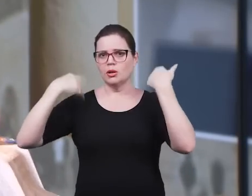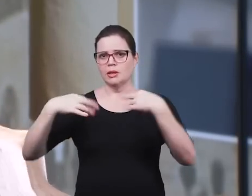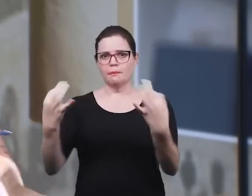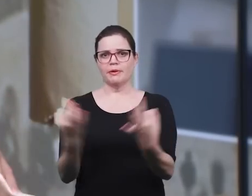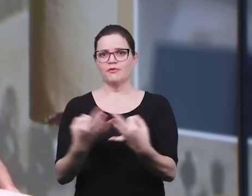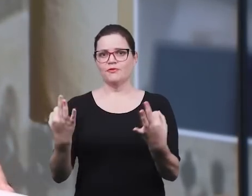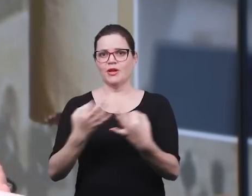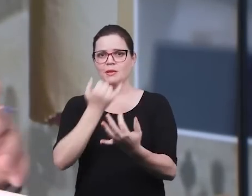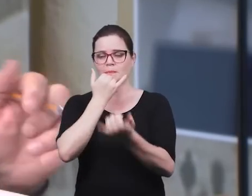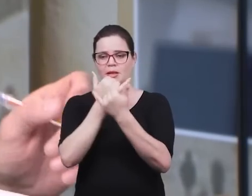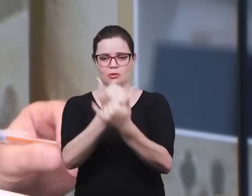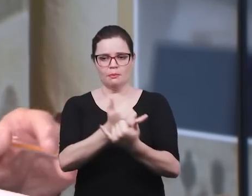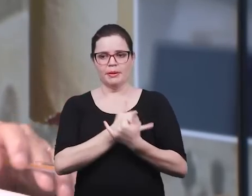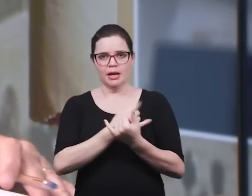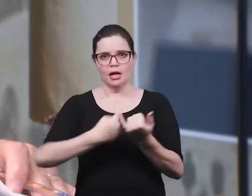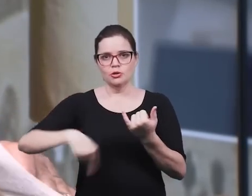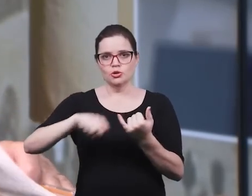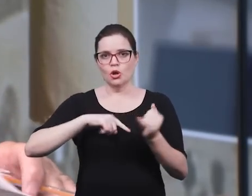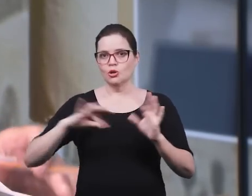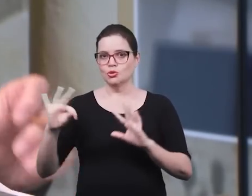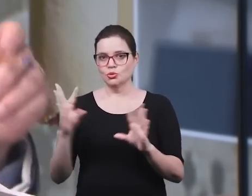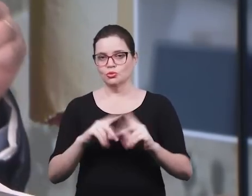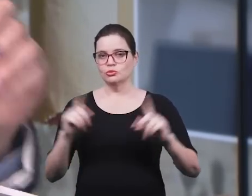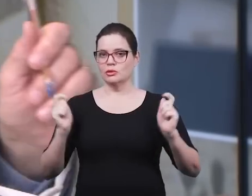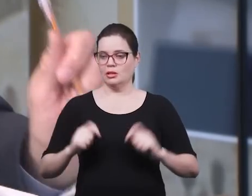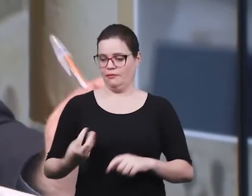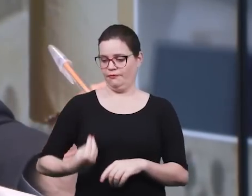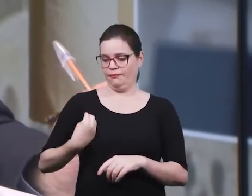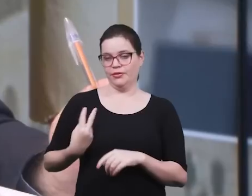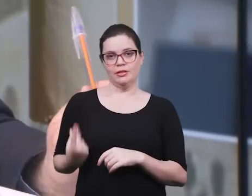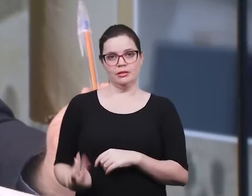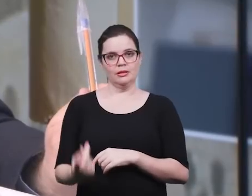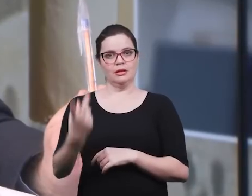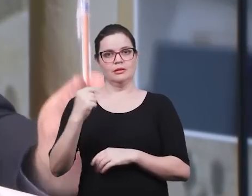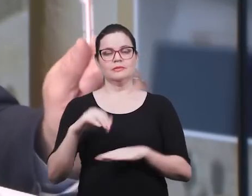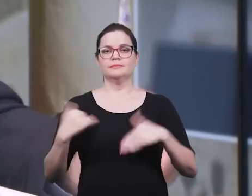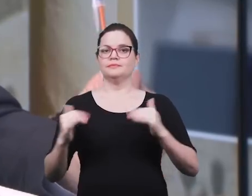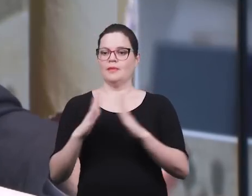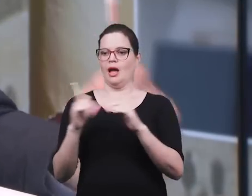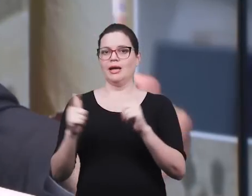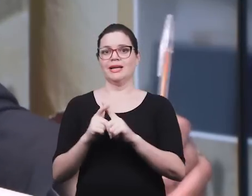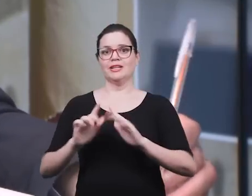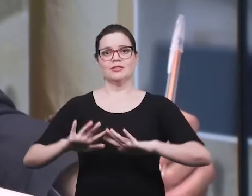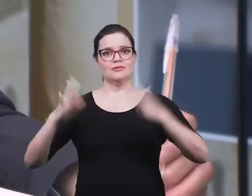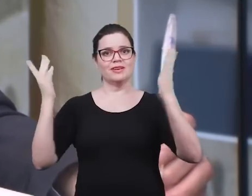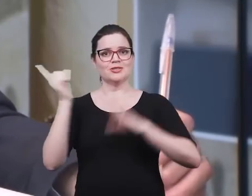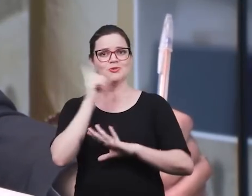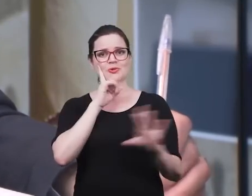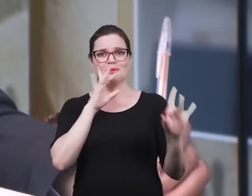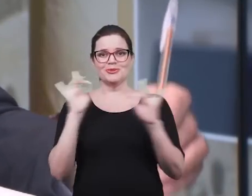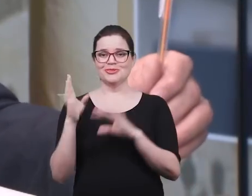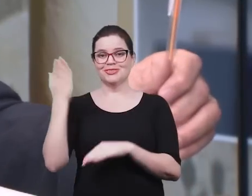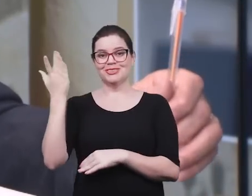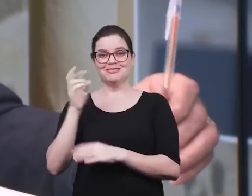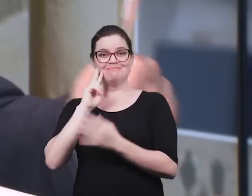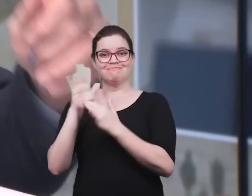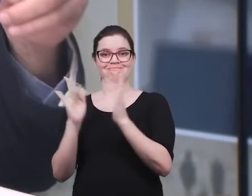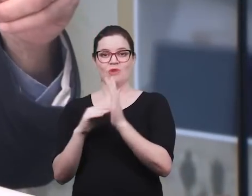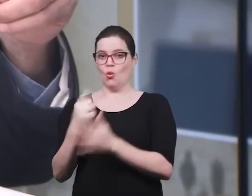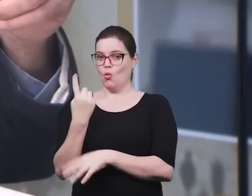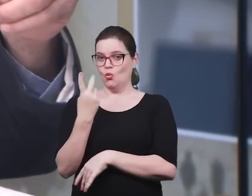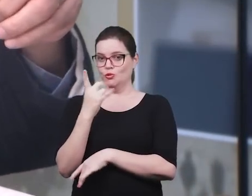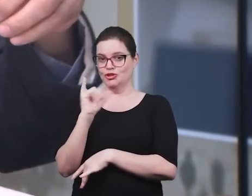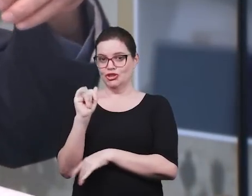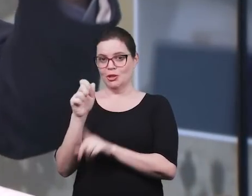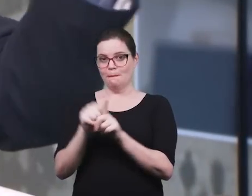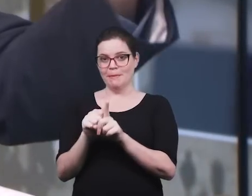o Cordeiro de Deus que tira o pecado do mundo, a igreja festeja isso todos os dias. Não é um dia